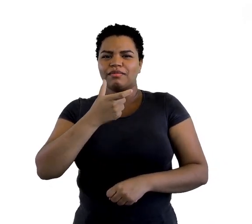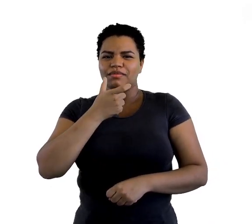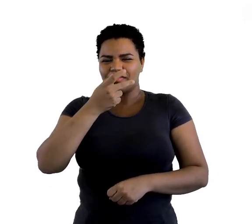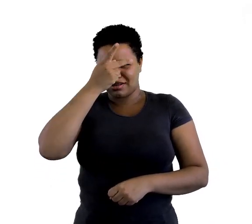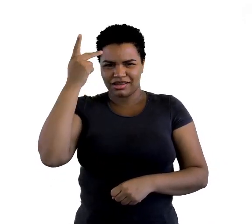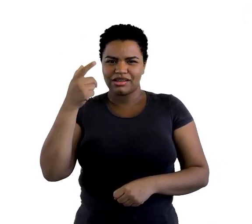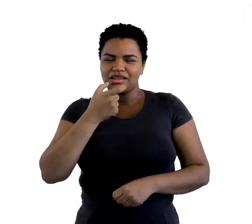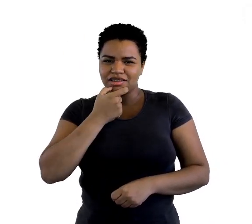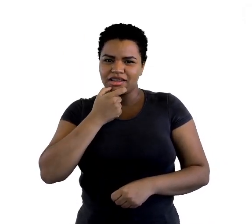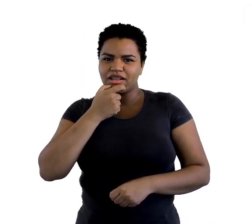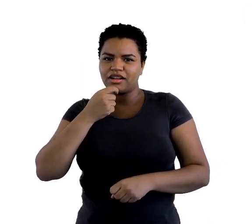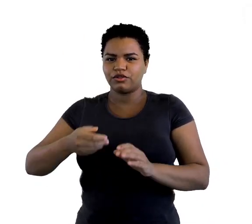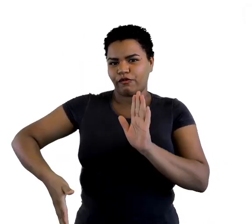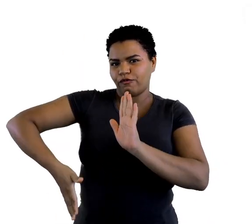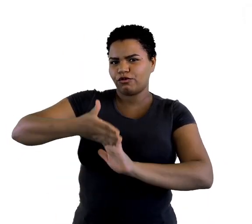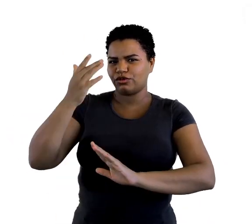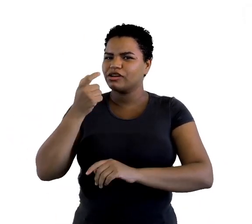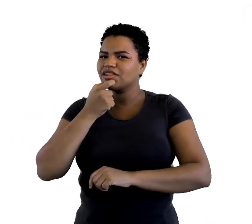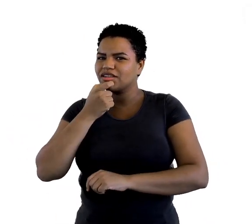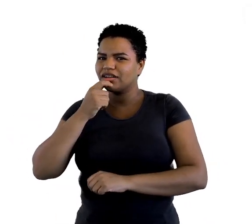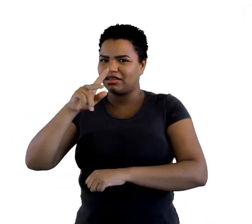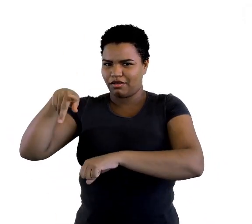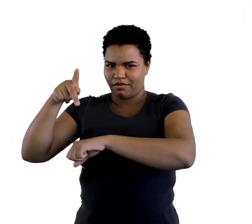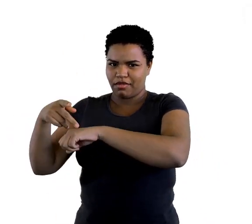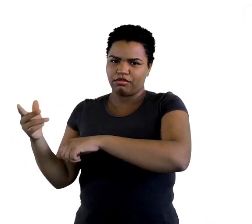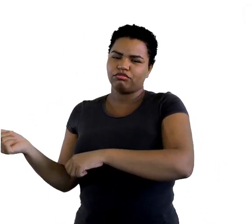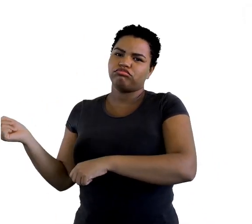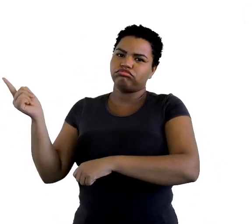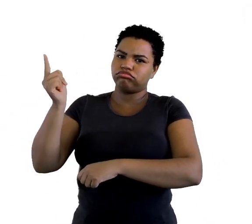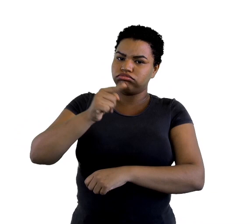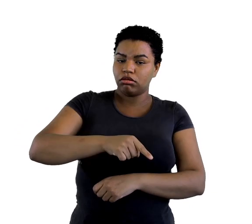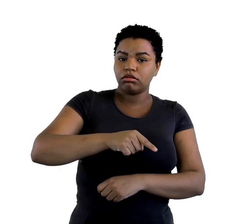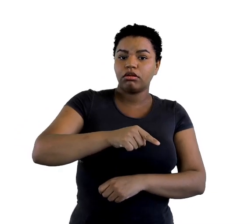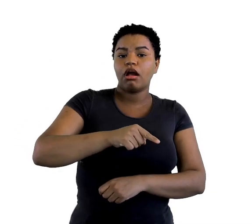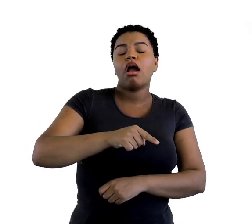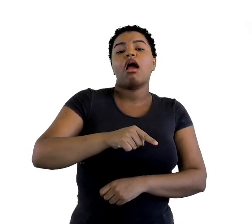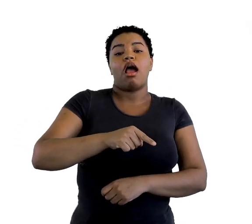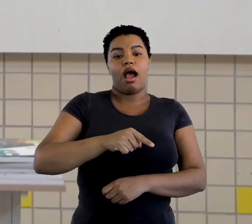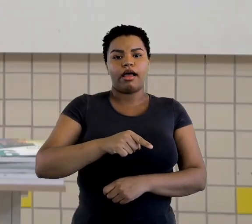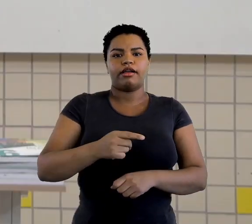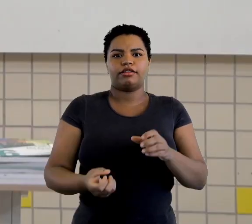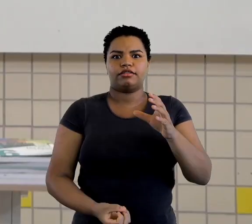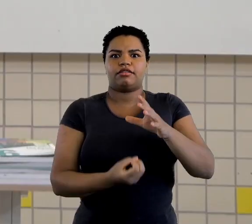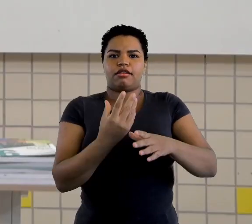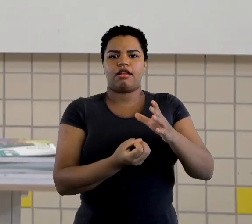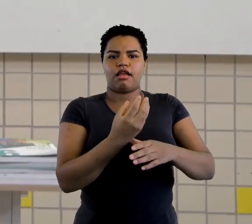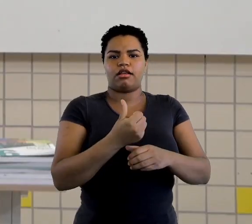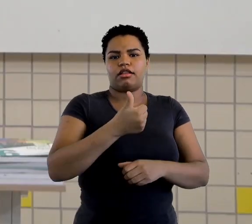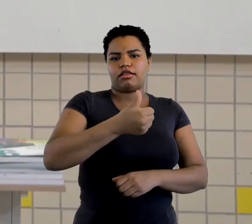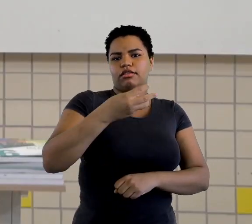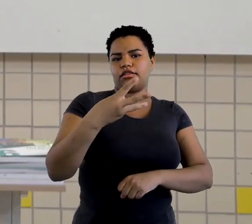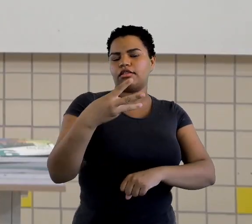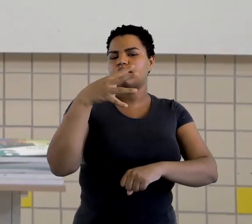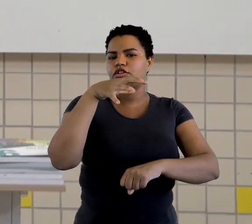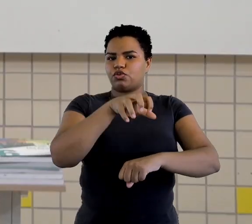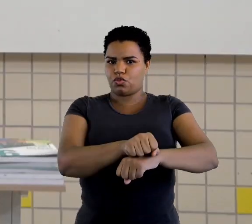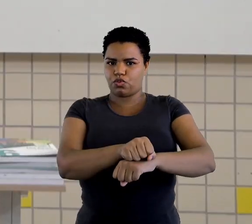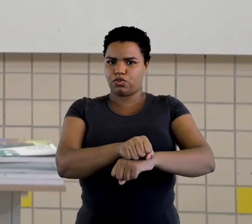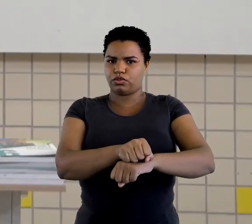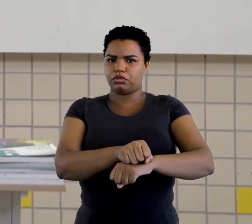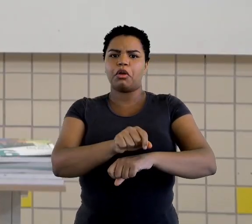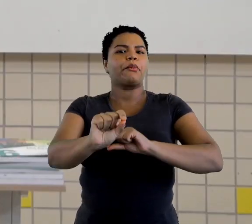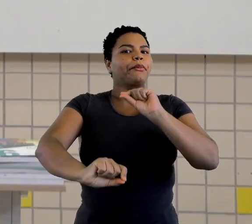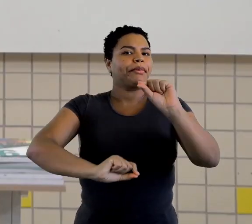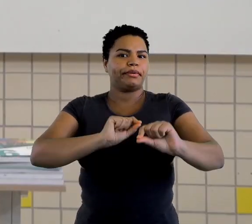da Inglaterra, eles formaram as 13 colônias. O que eram as 13 colônias?